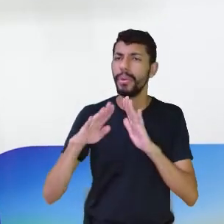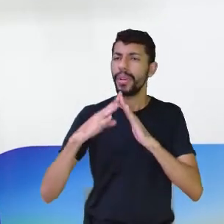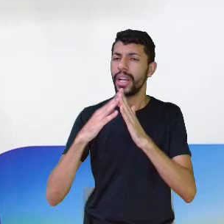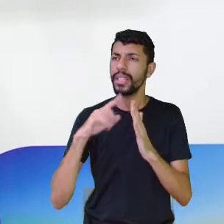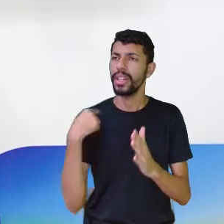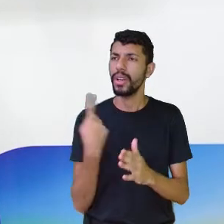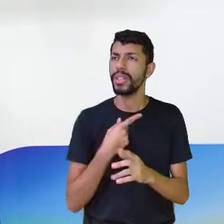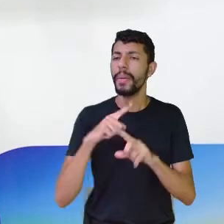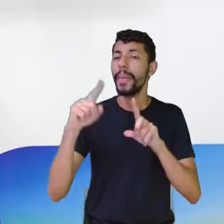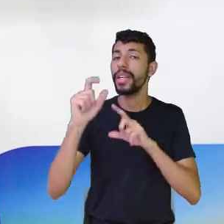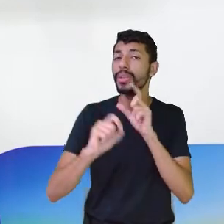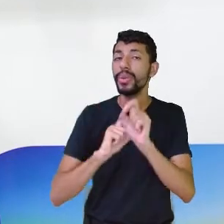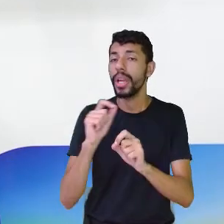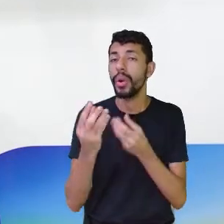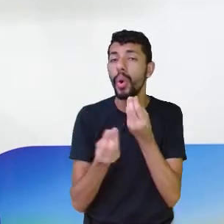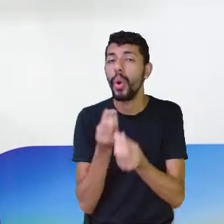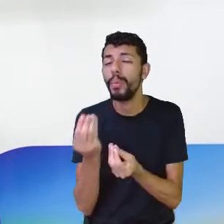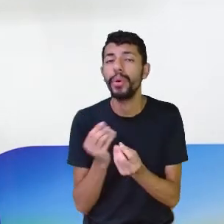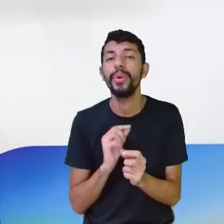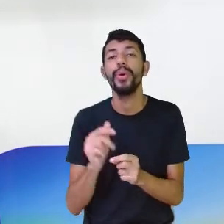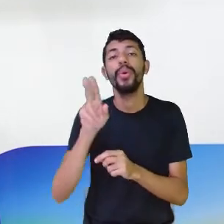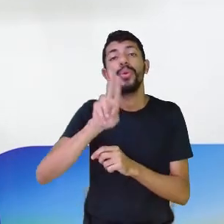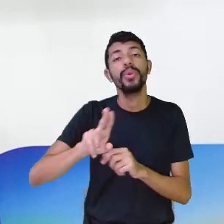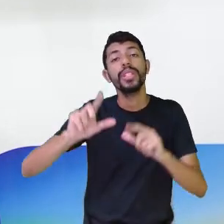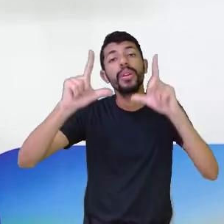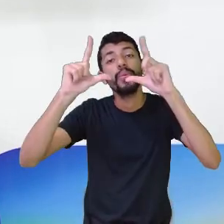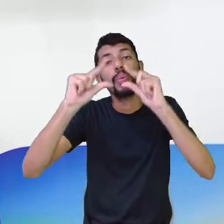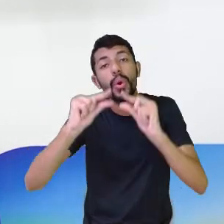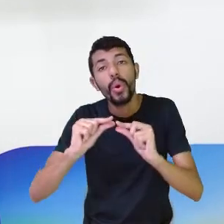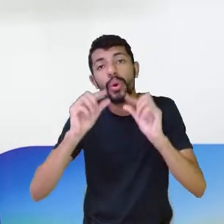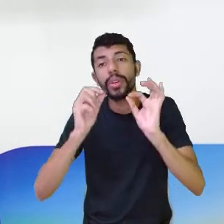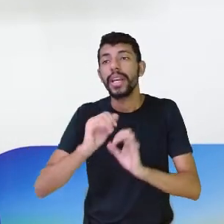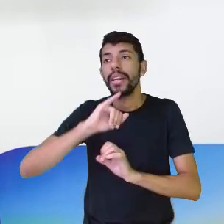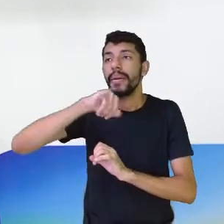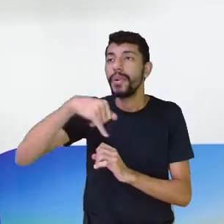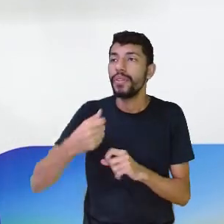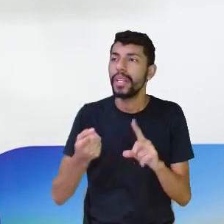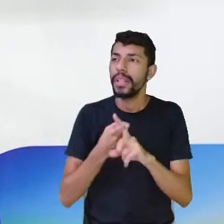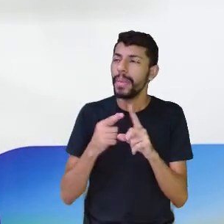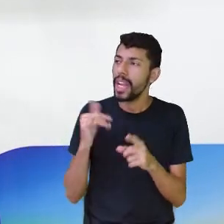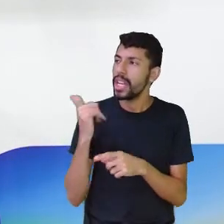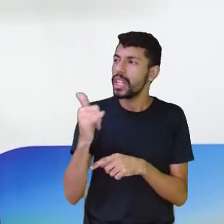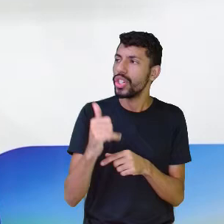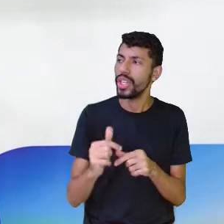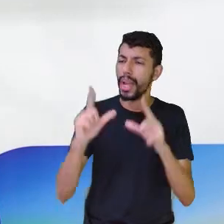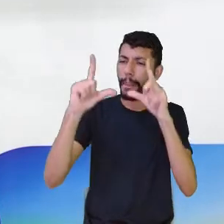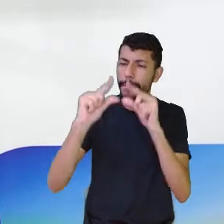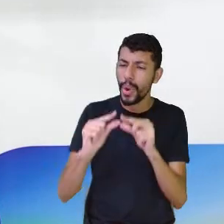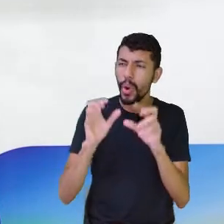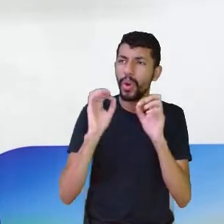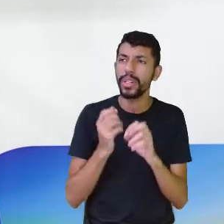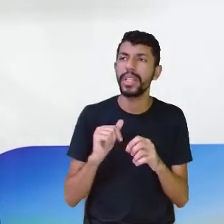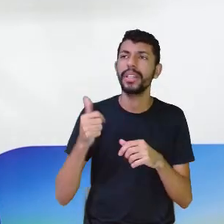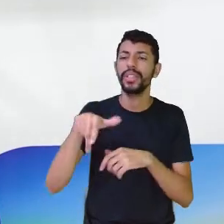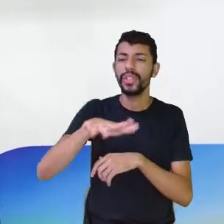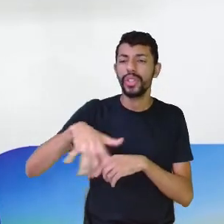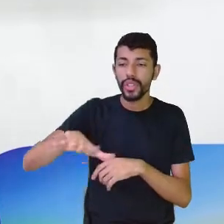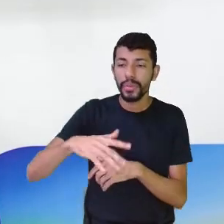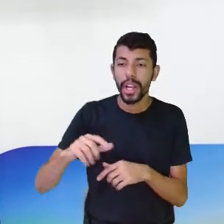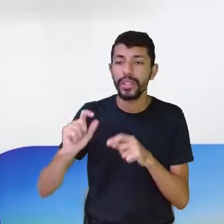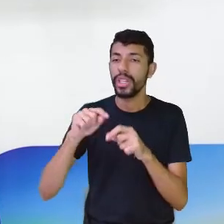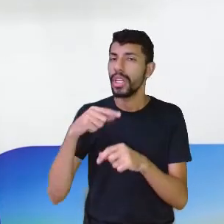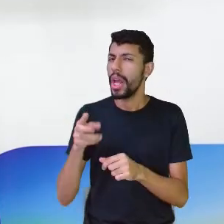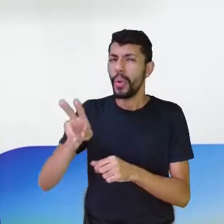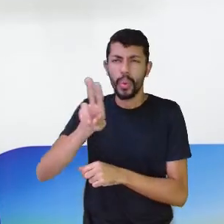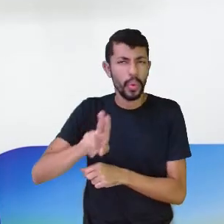um baldinho com água a gente pode estar reaproveitando. Economizar energia, nos espaços que não estão ocupados a gente pode apagar